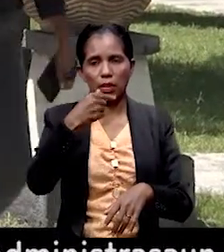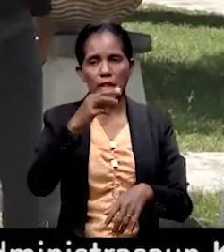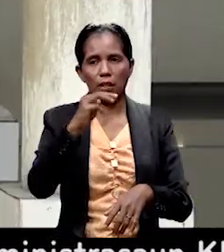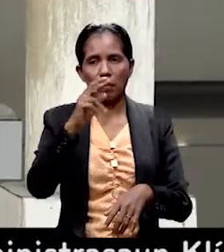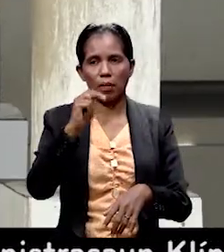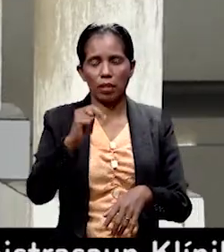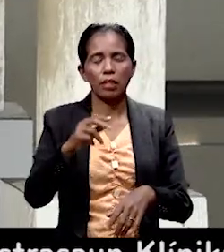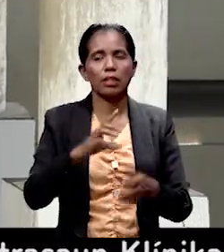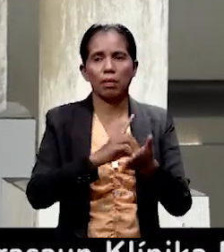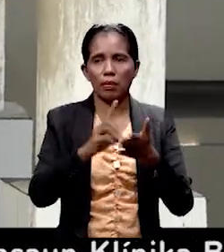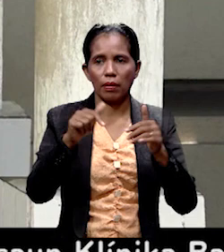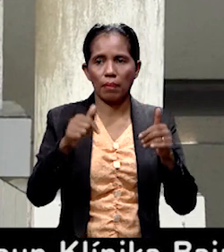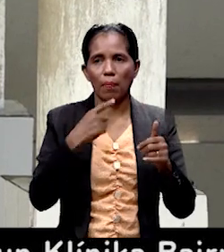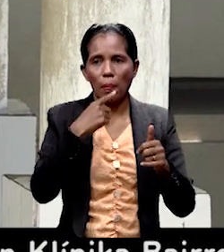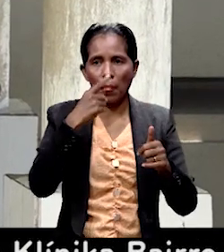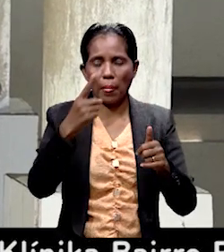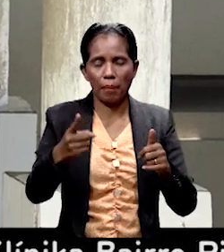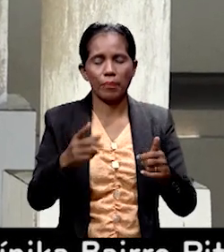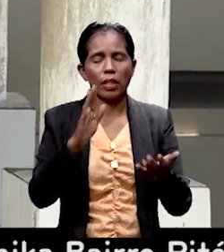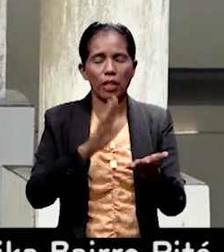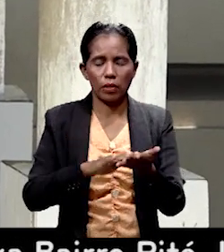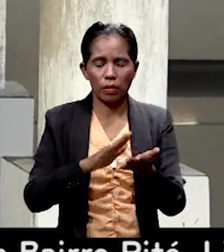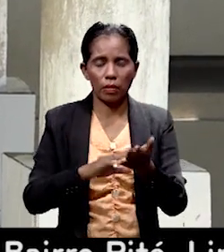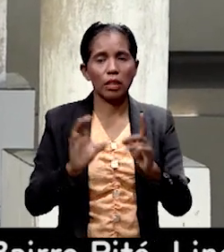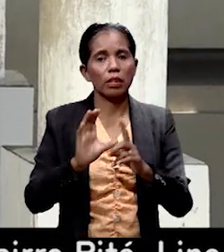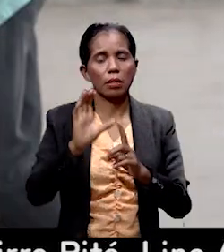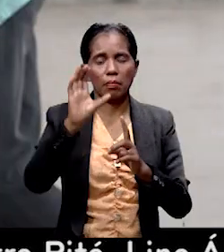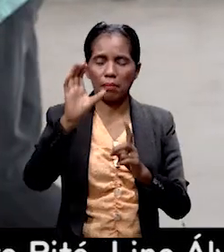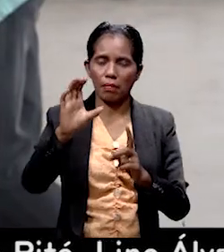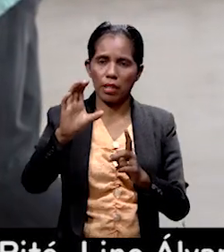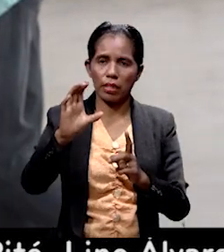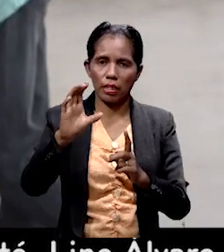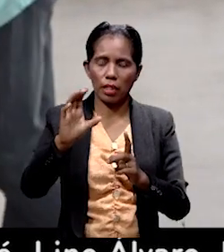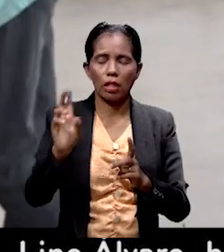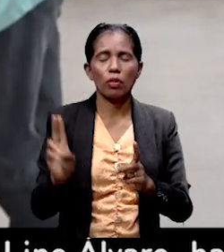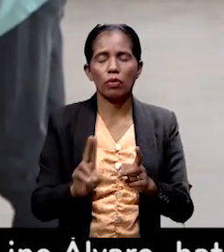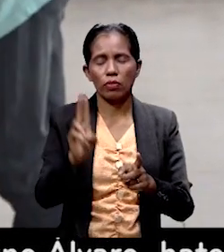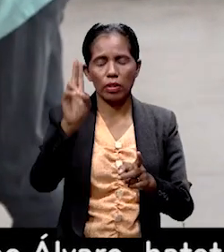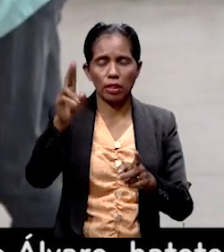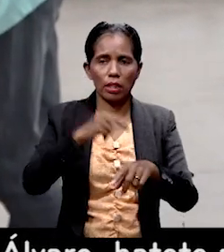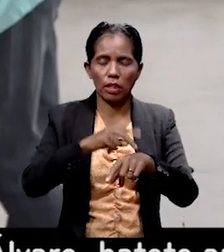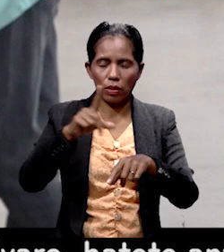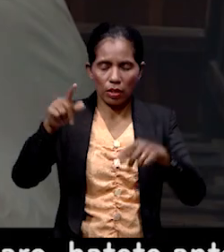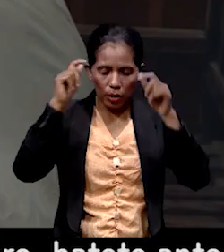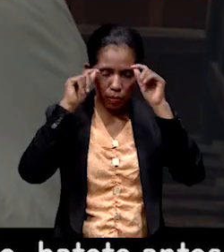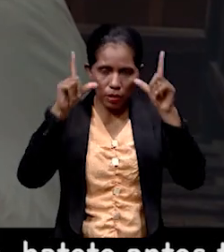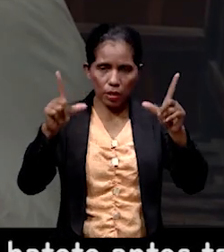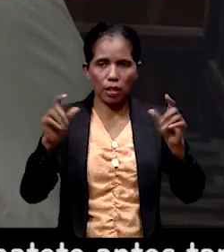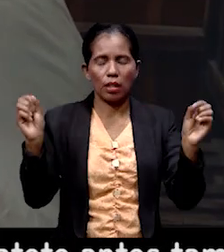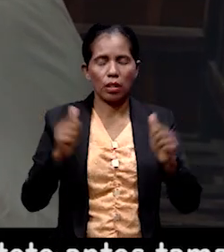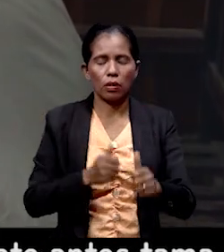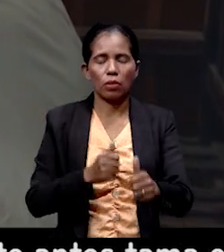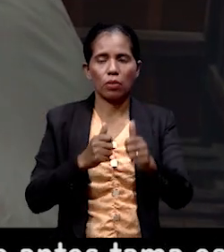ne. Samuel explica aula ba semestre impartina ne ia Universidade Nacional Timor-Leste la lau